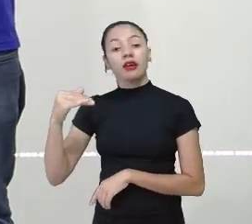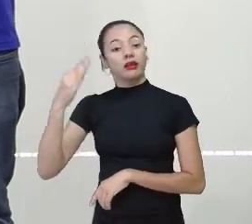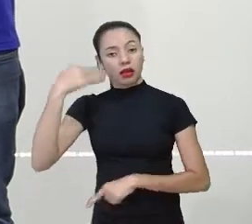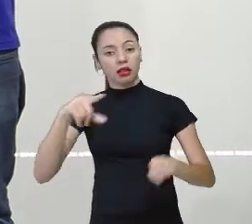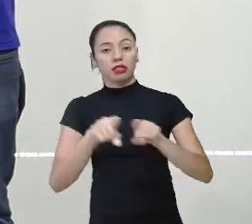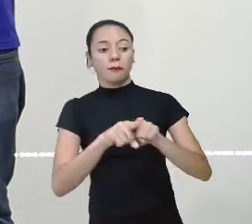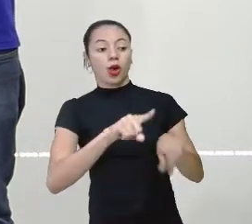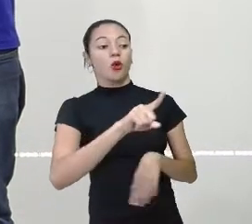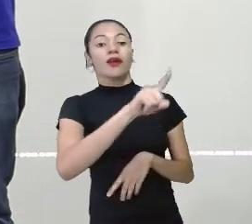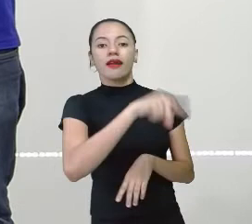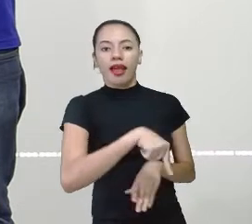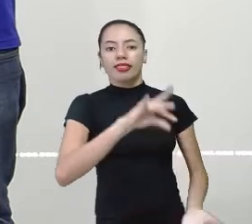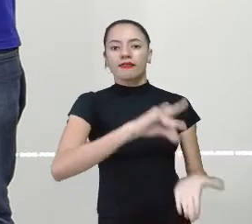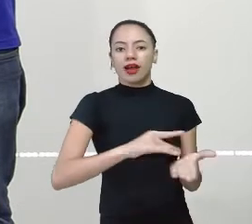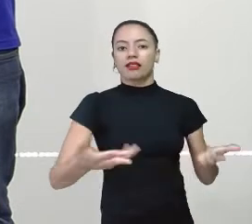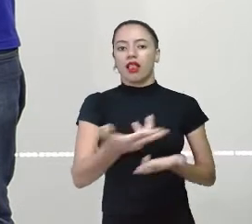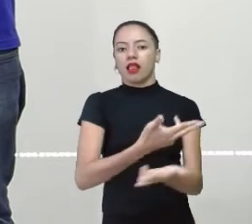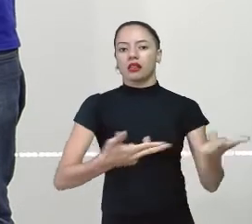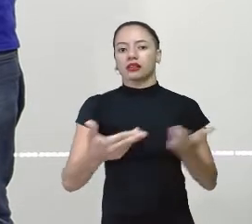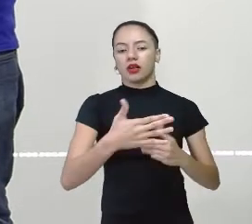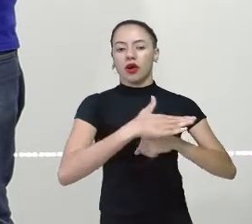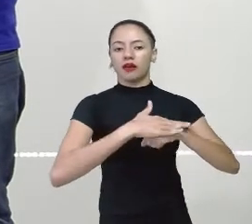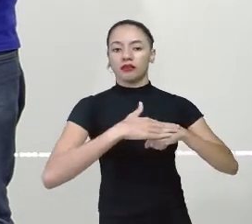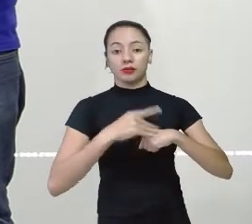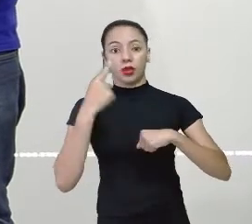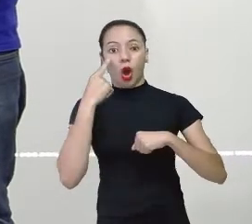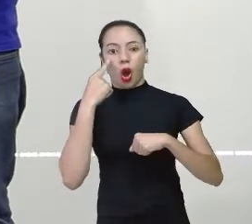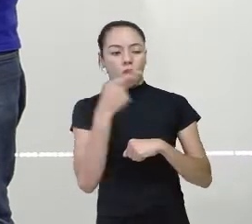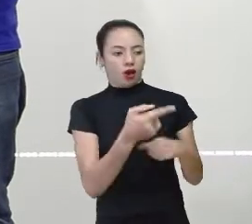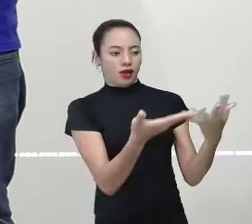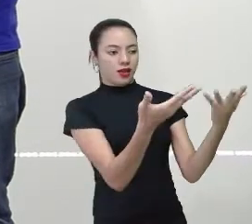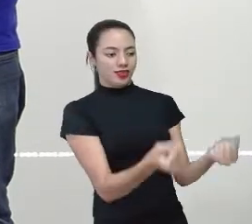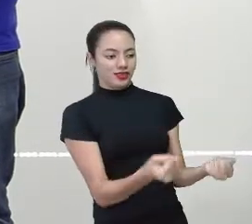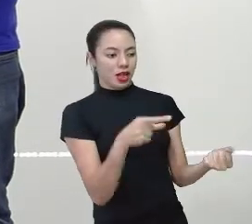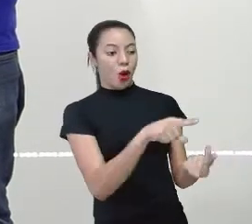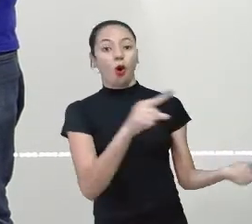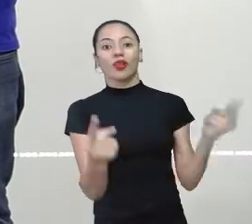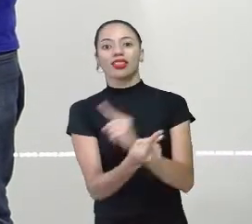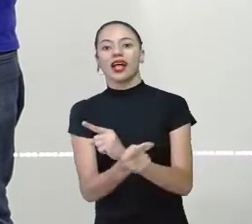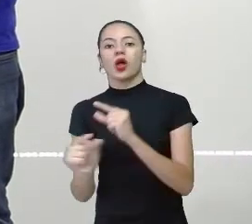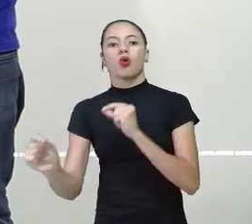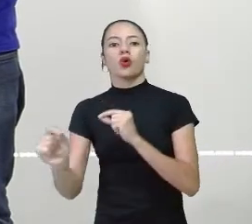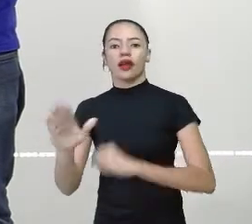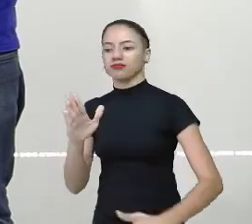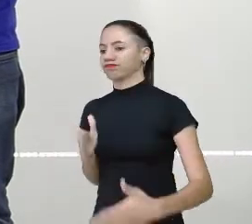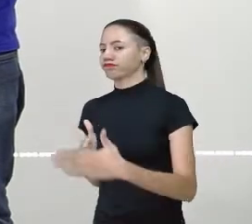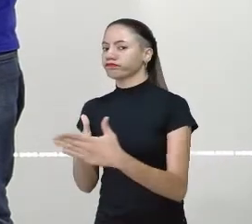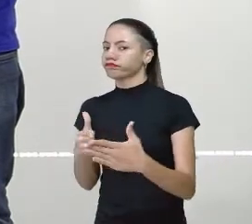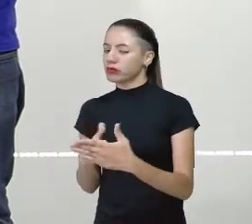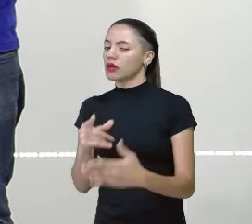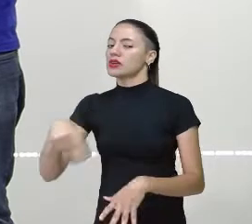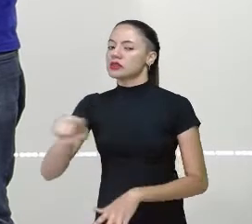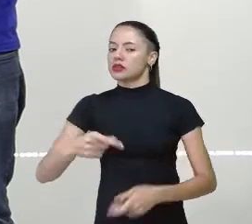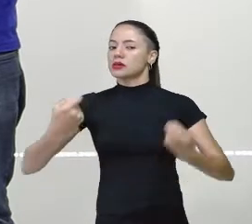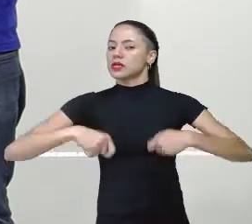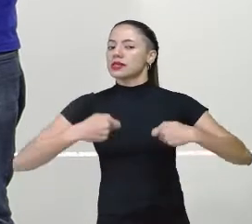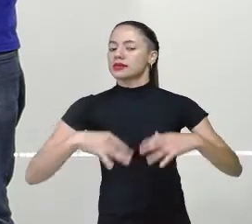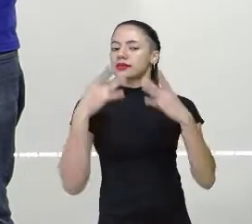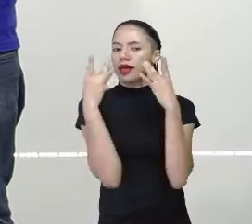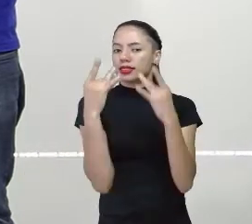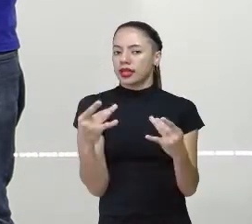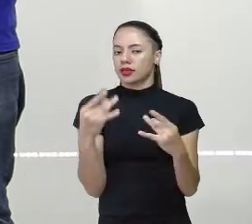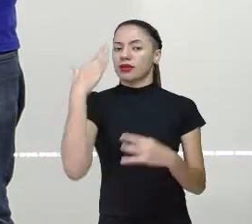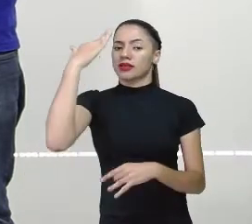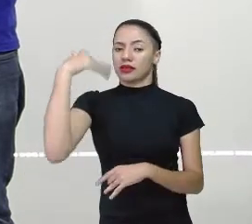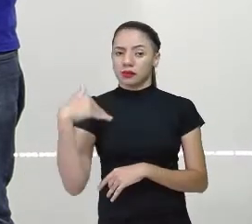gente falou a respeito de consentimento, o contrário do consentimento é o quê? É um impedimento. Então vamos ficar bem atentos e atentas para saber